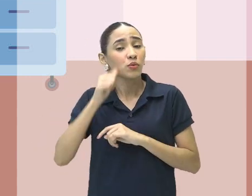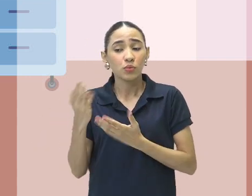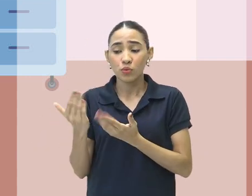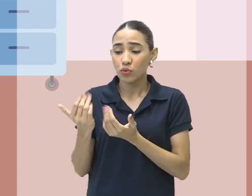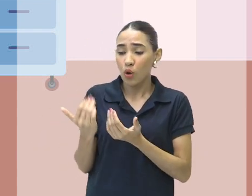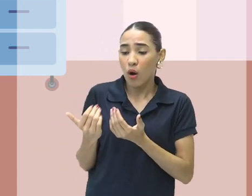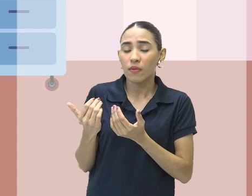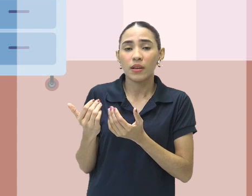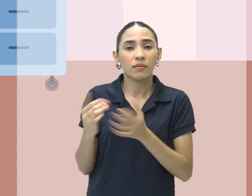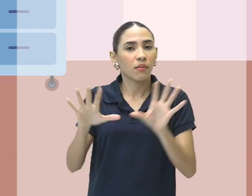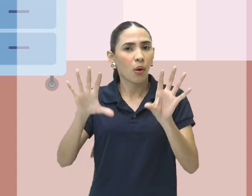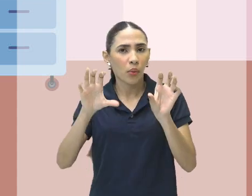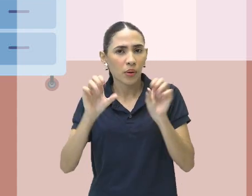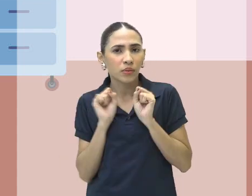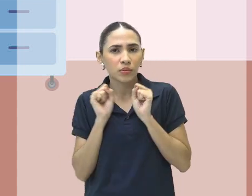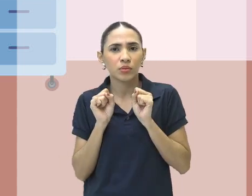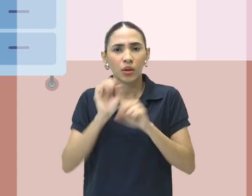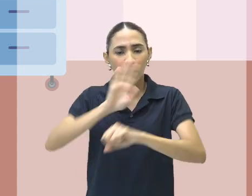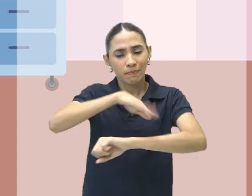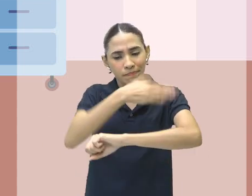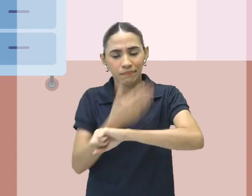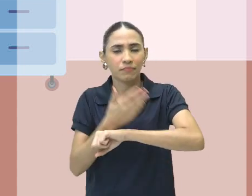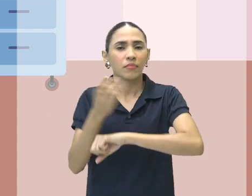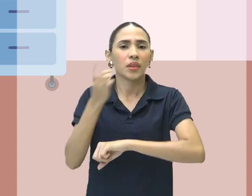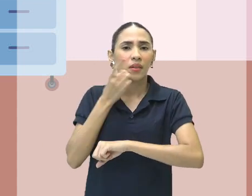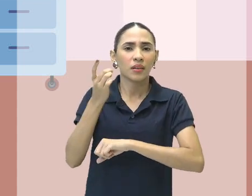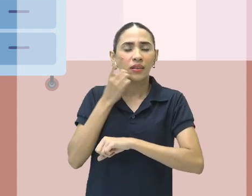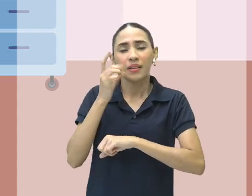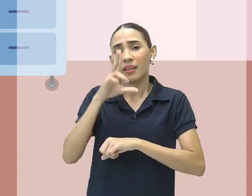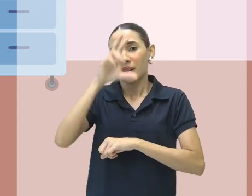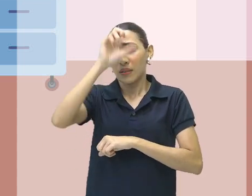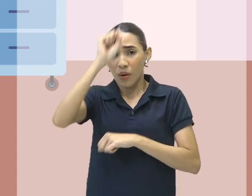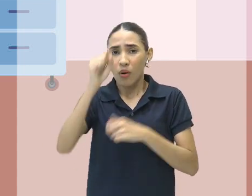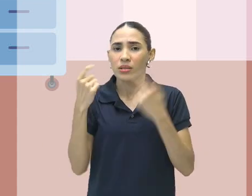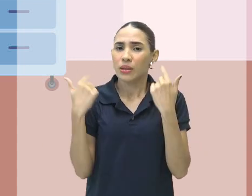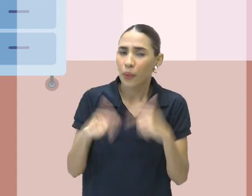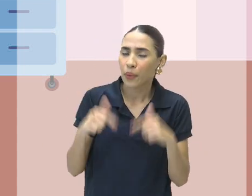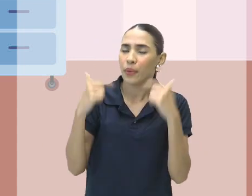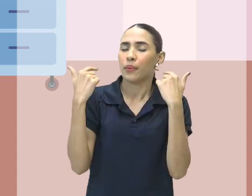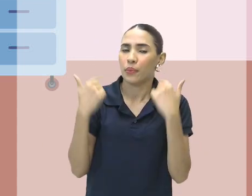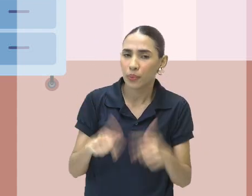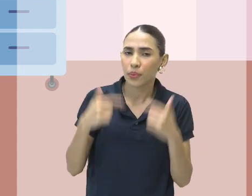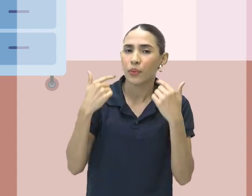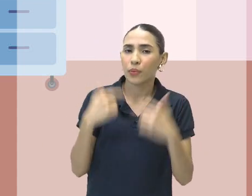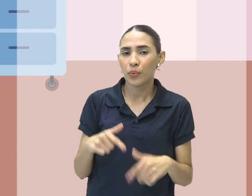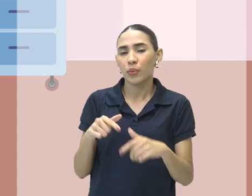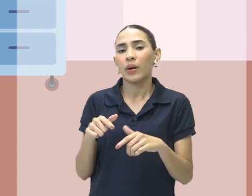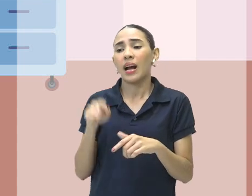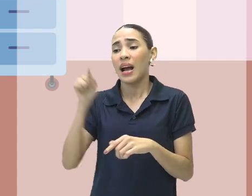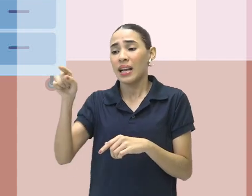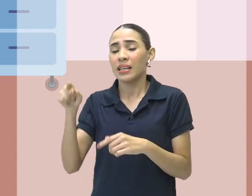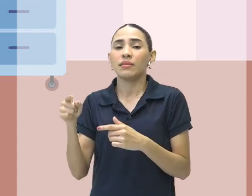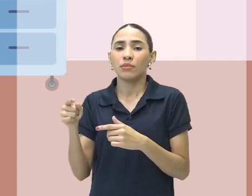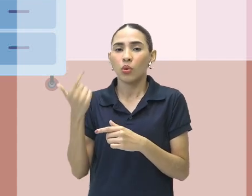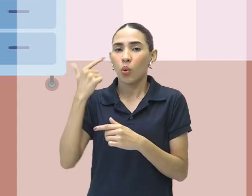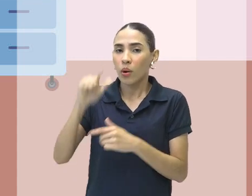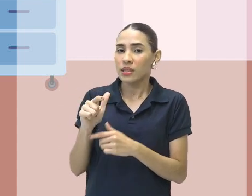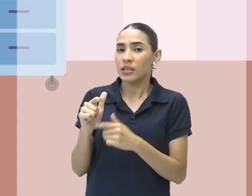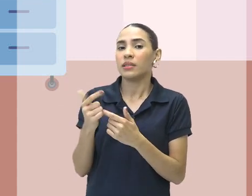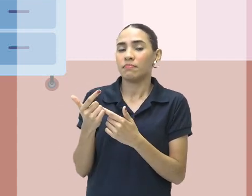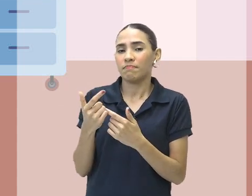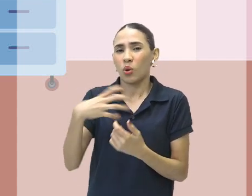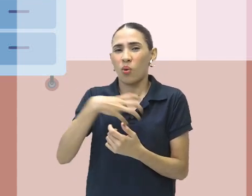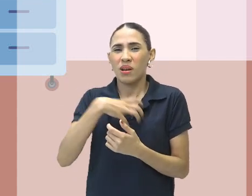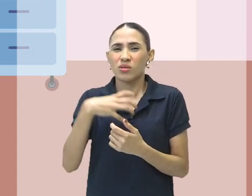a consumir aí todos os seus dias trabalhando incansavelmente para satisfazer aí o marido e começou a se